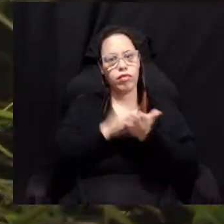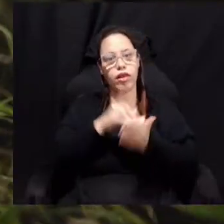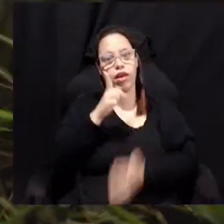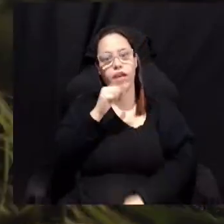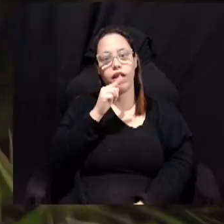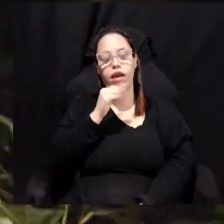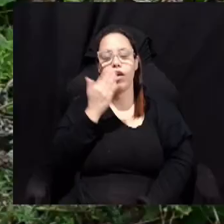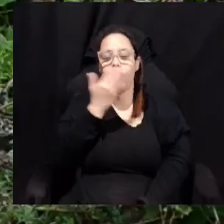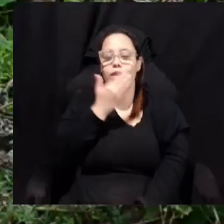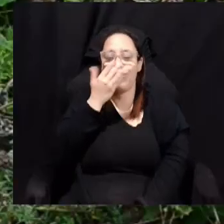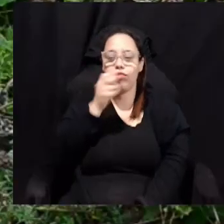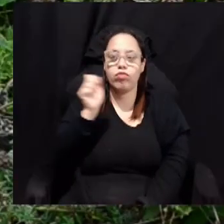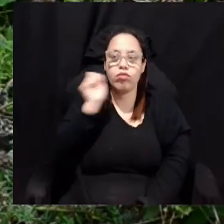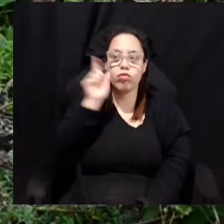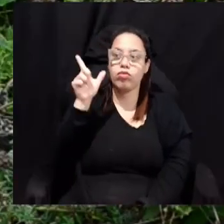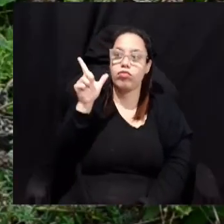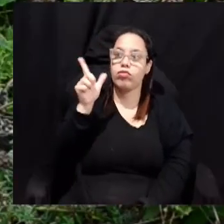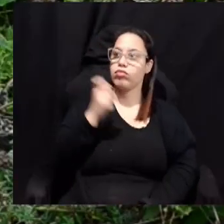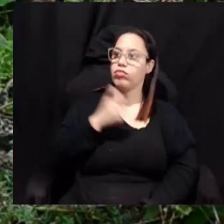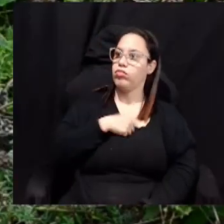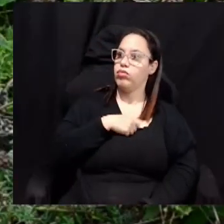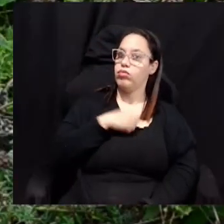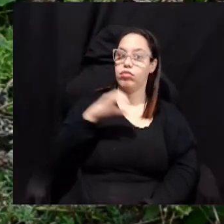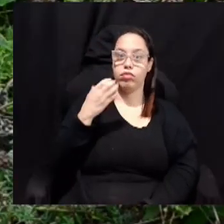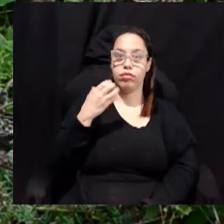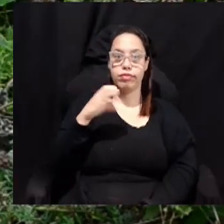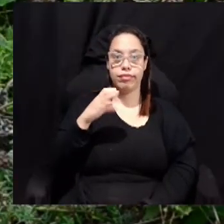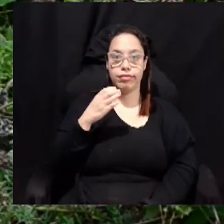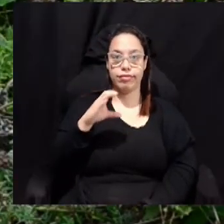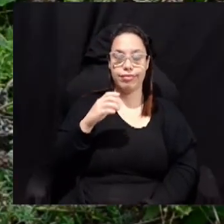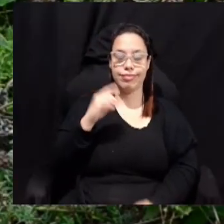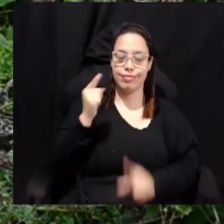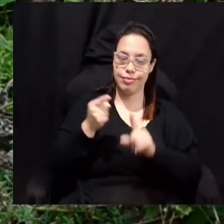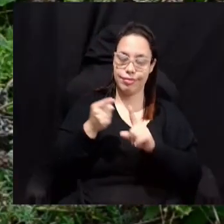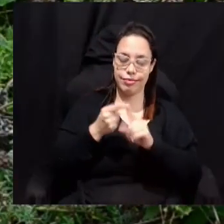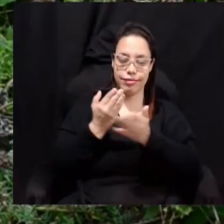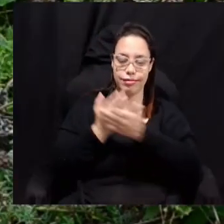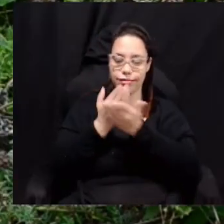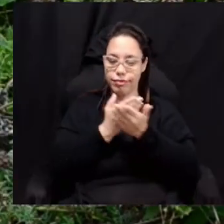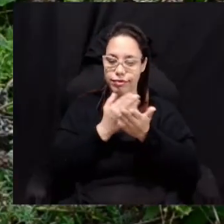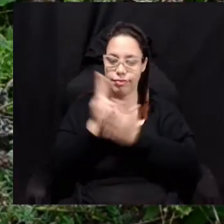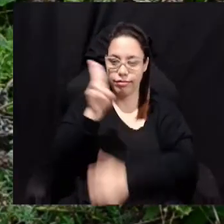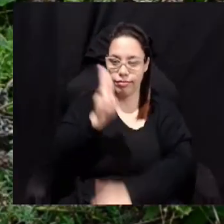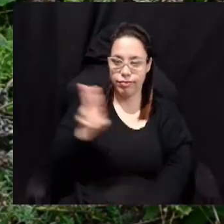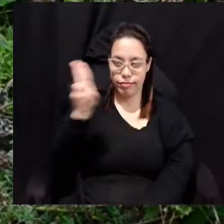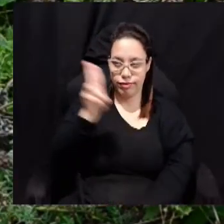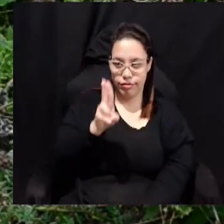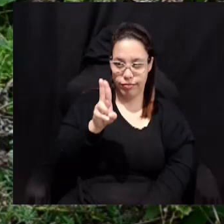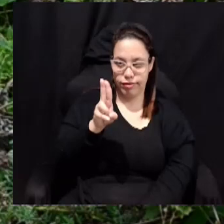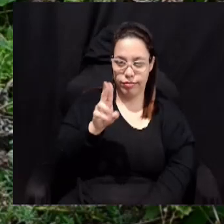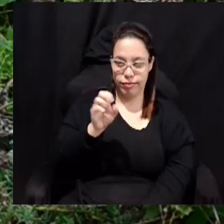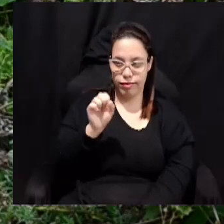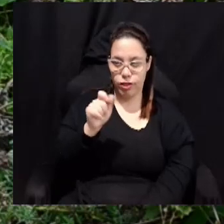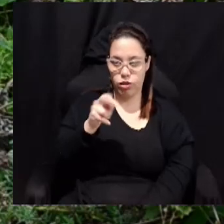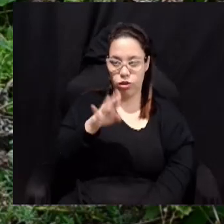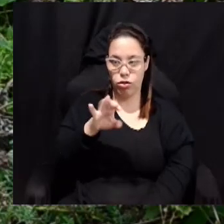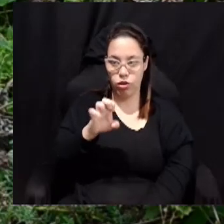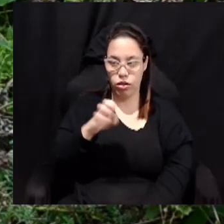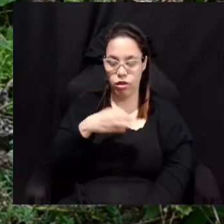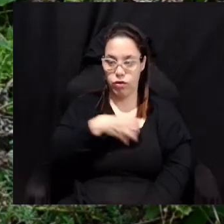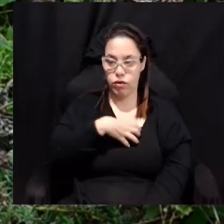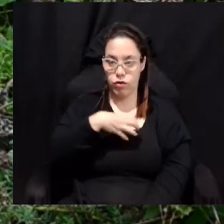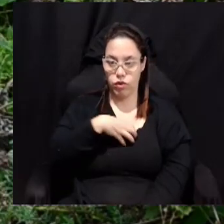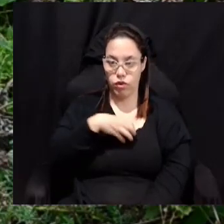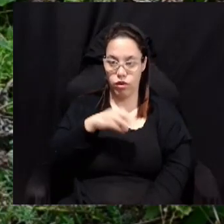despertou o interesse científico e eles serão objeto de estudo pela Universidade Estadual do Sudoeste da Bahia, a UESB, e